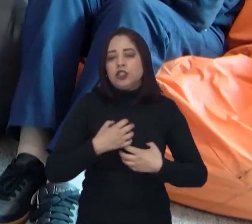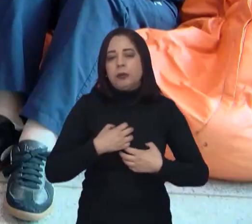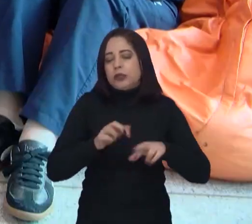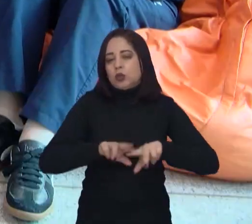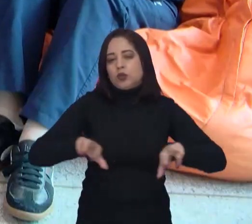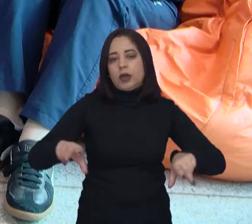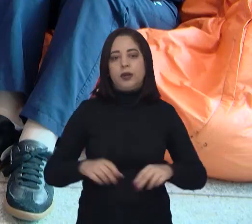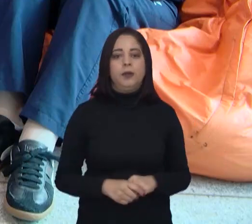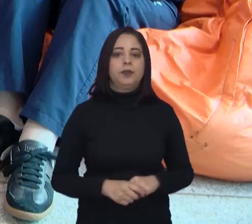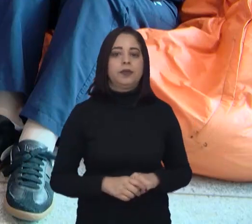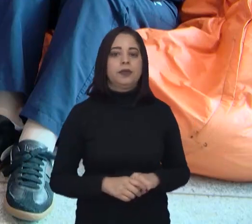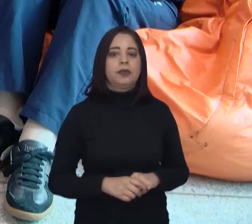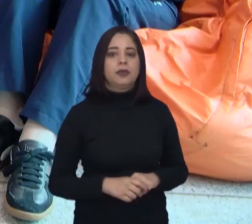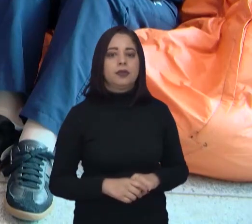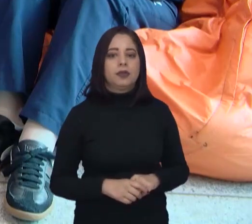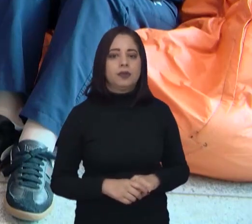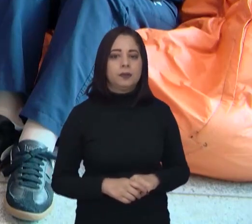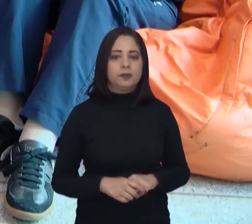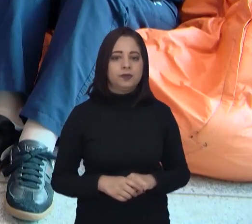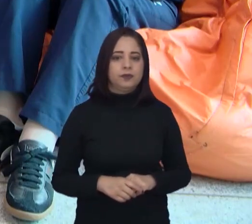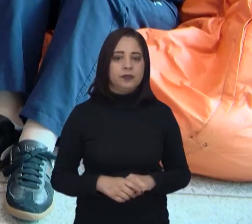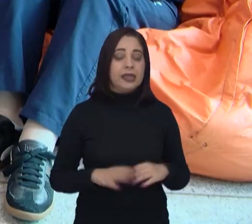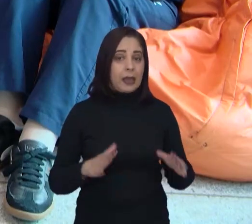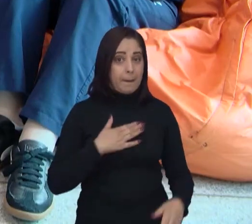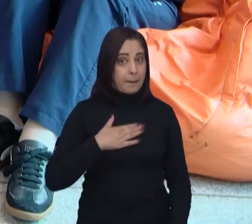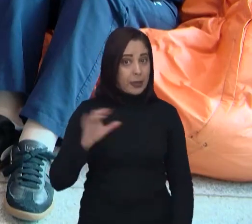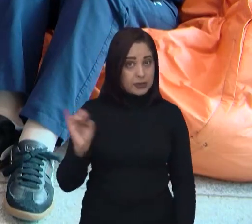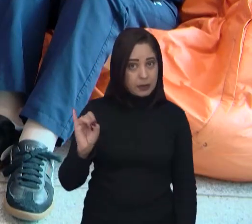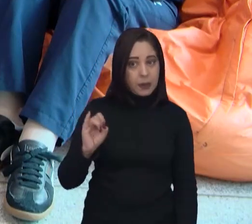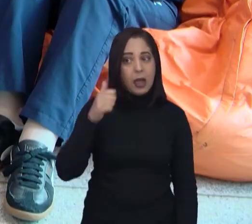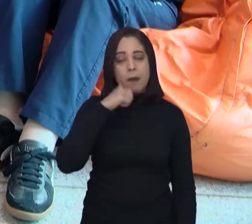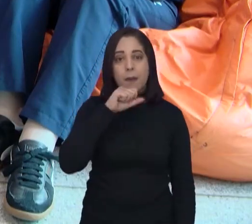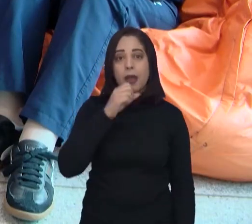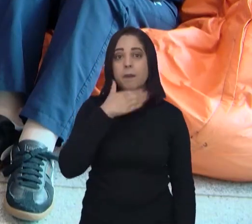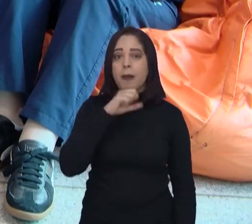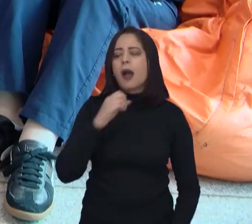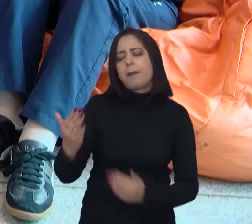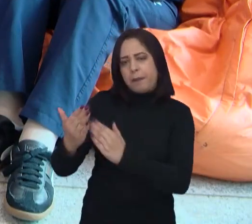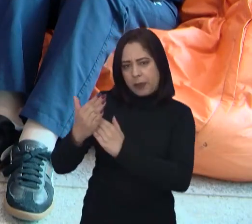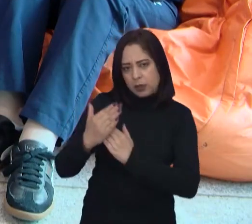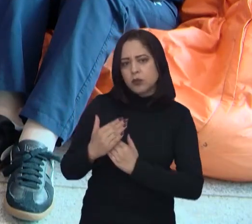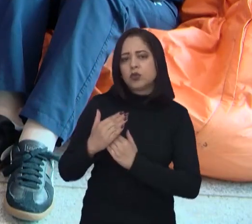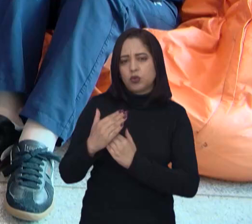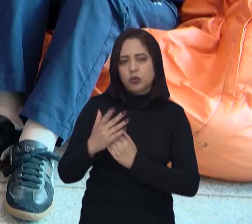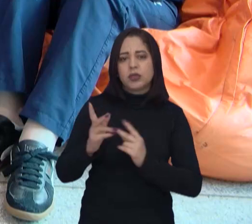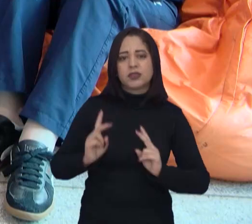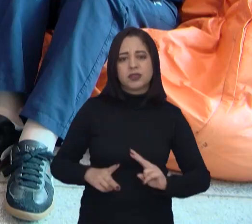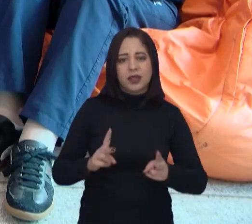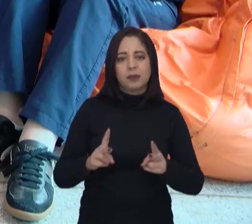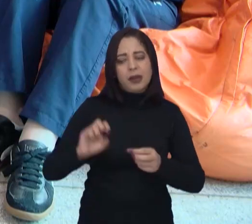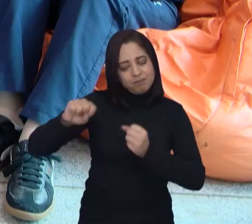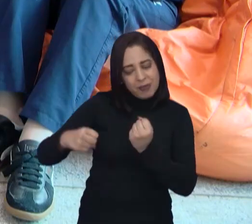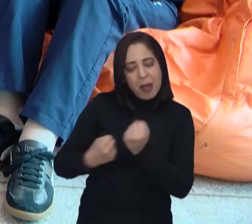da pele? Então, tem... as minhas irmãs, meus pais me ajudam bastante também, meus amigos nesse aspecto. Então, são pontos de